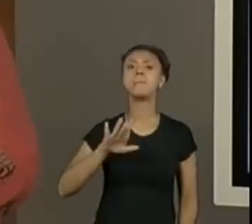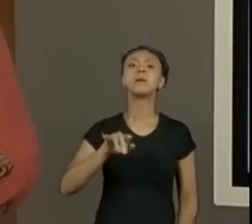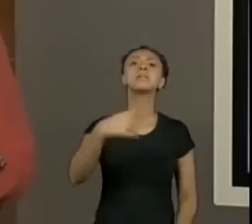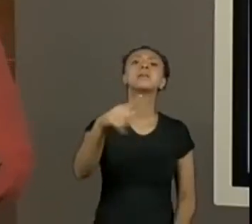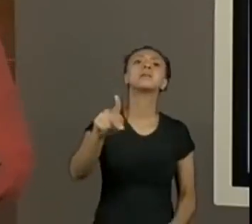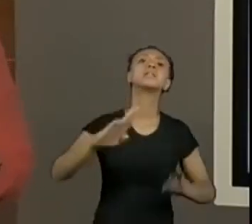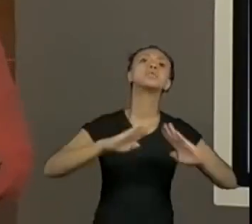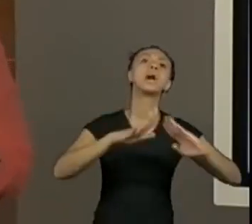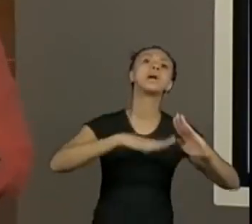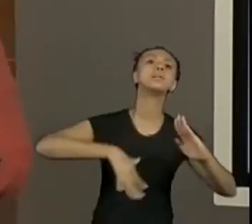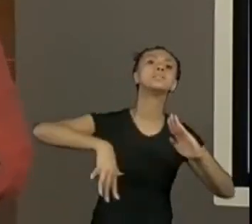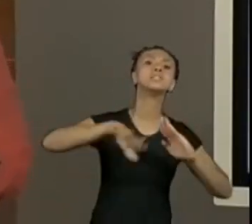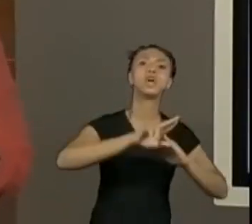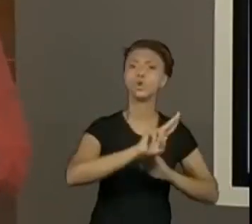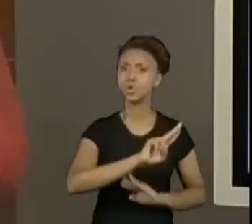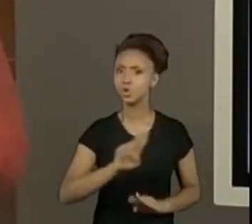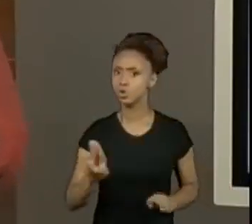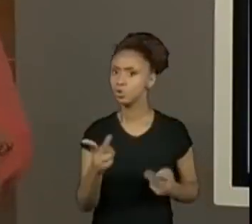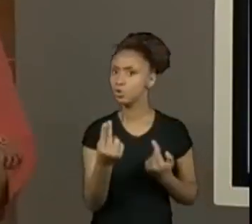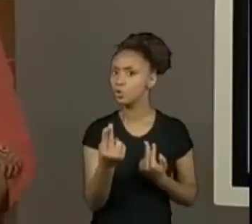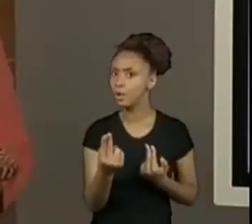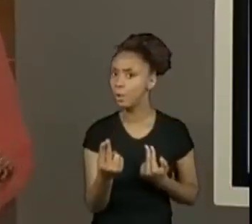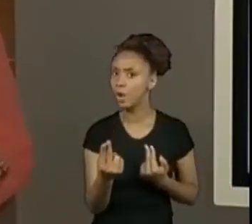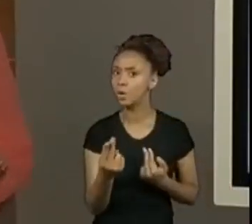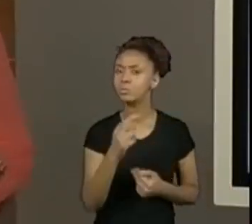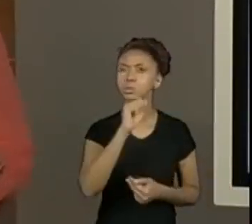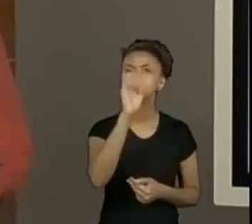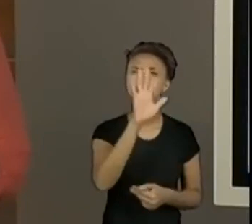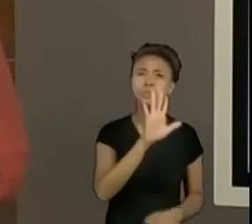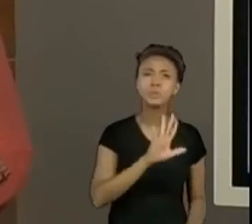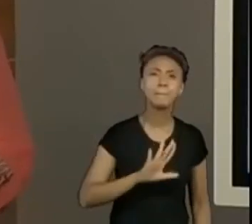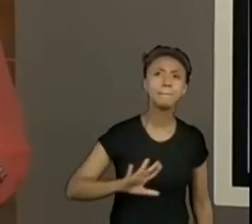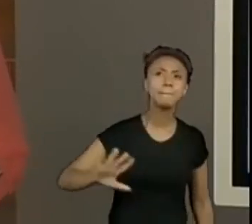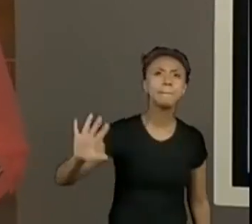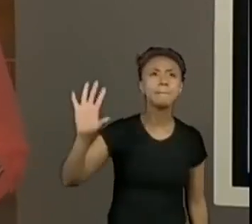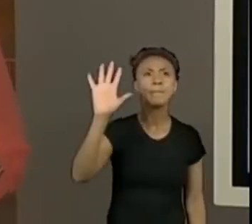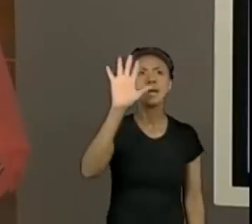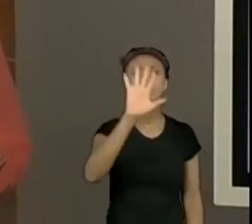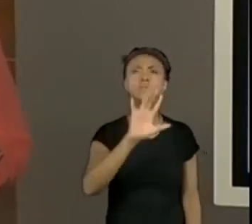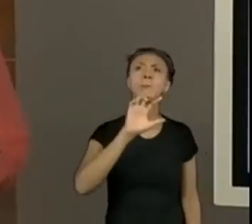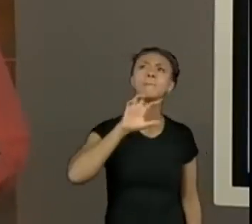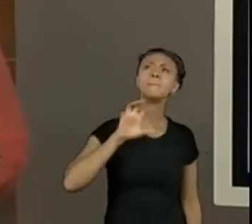nome de queimada? Será que num Brasil tão grande, em todas as